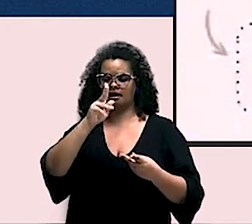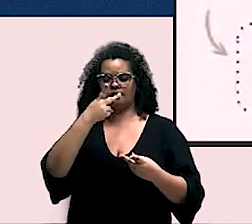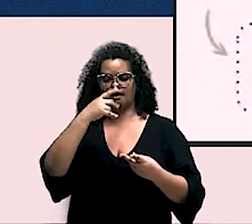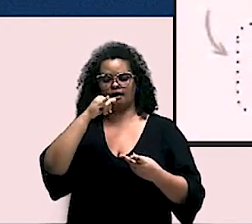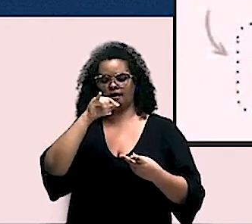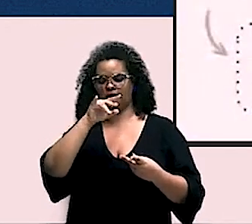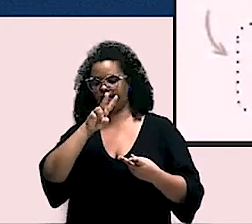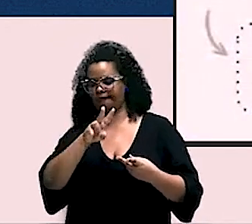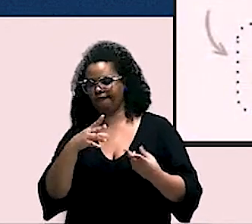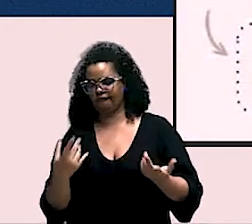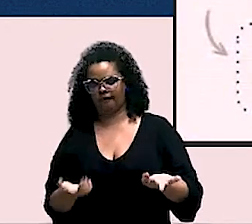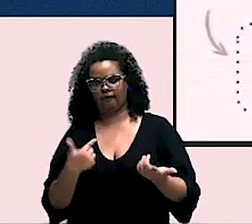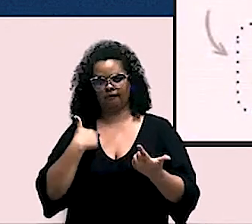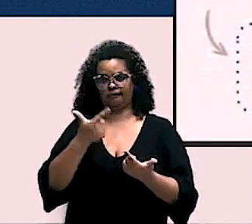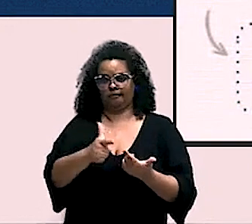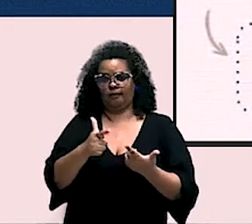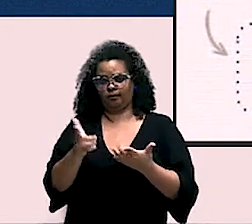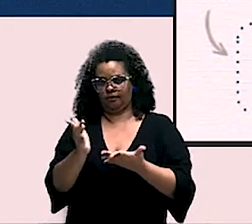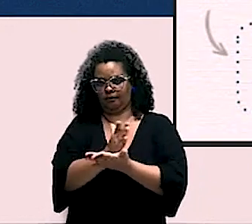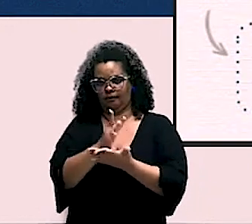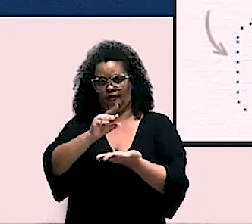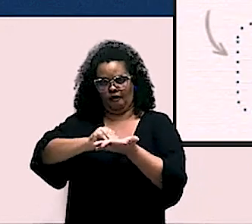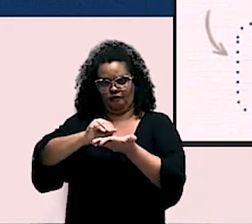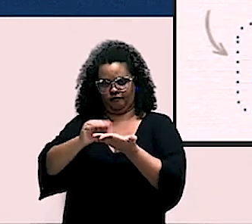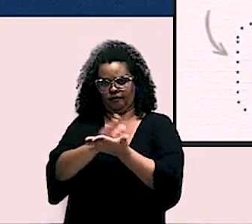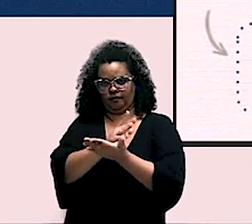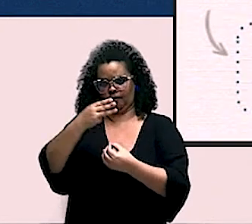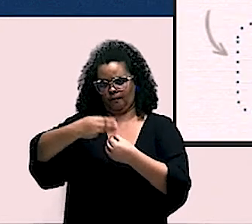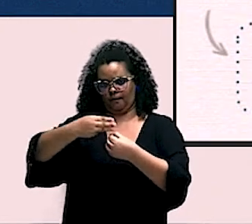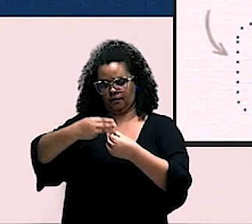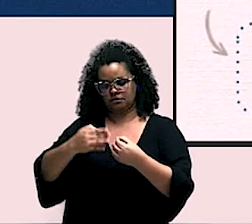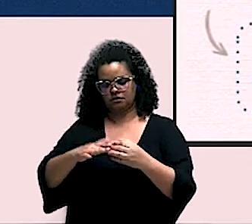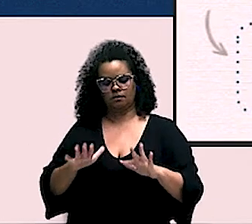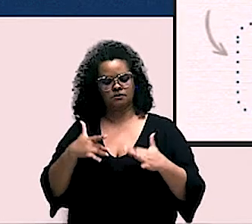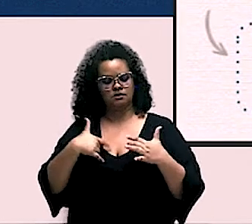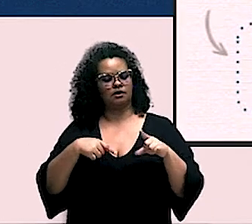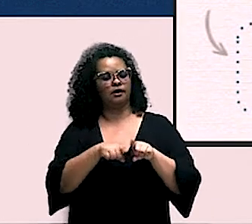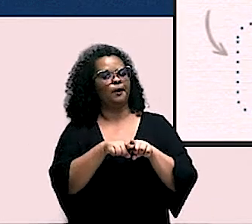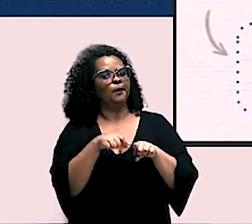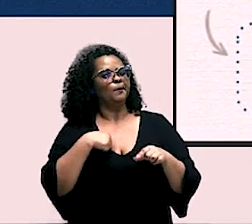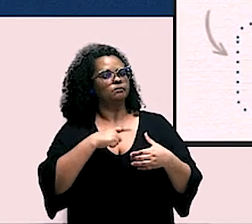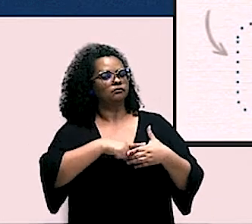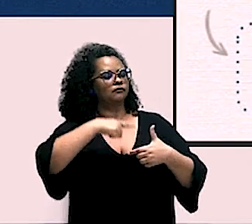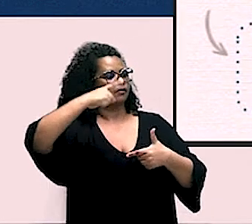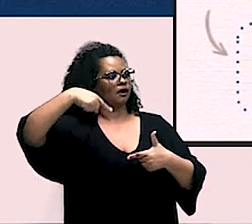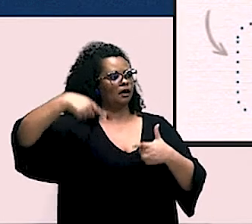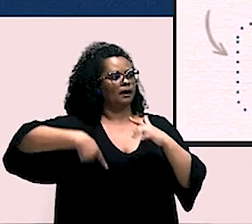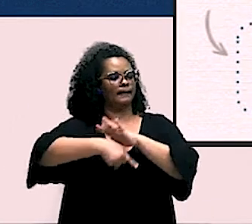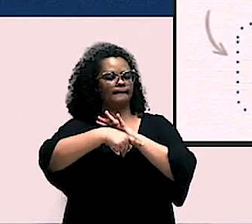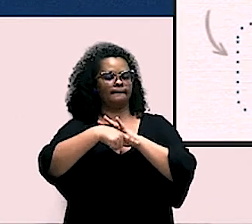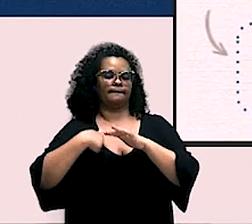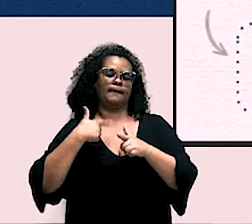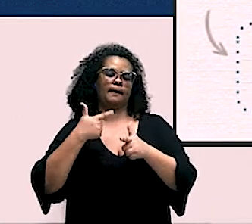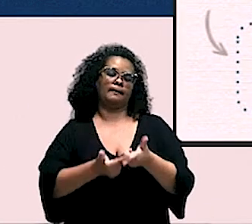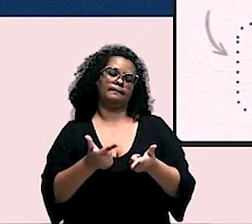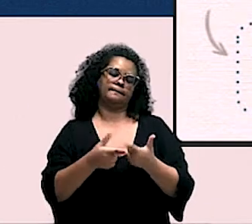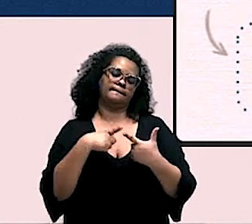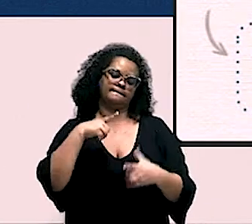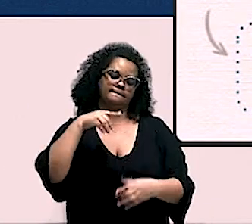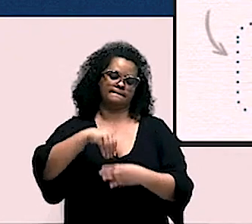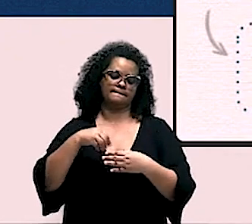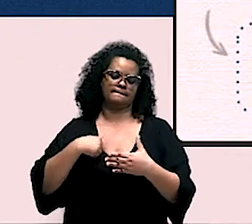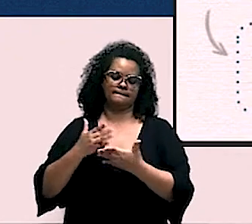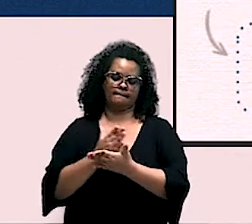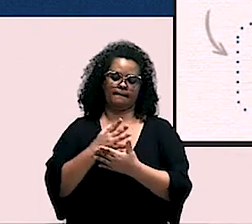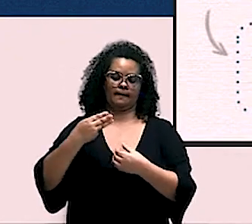Bom, e com relação à dimensão de processo de trabalho, né, a gente destacou aqui algumas irregularidades que foram identificadas nesses municípios,